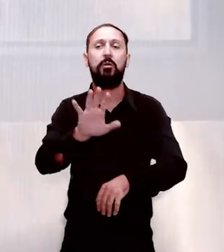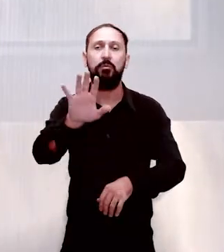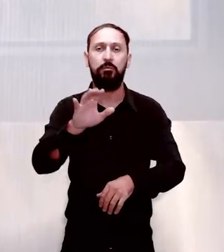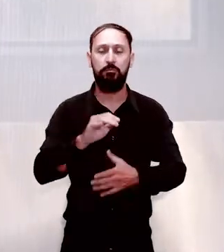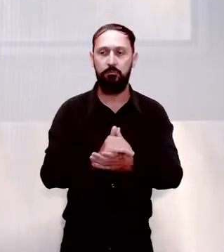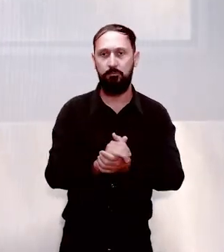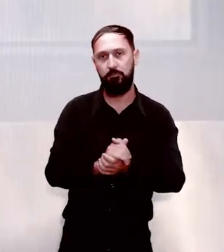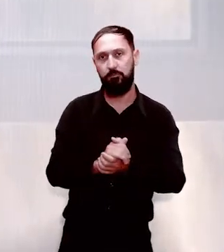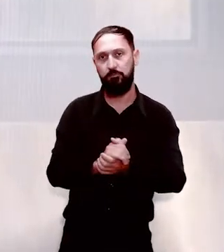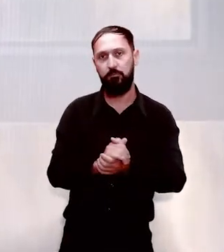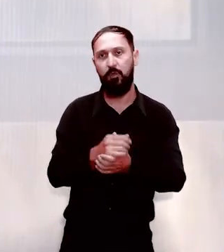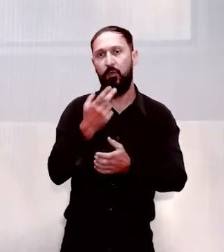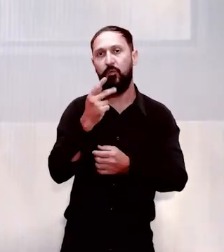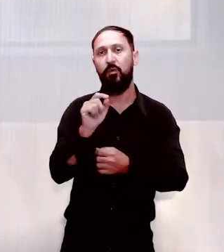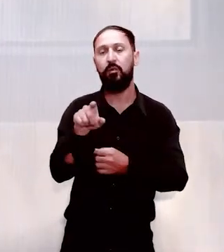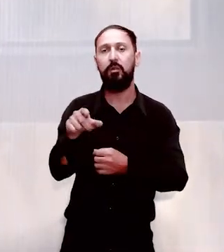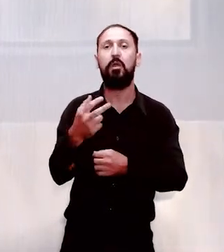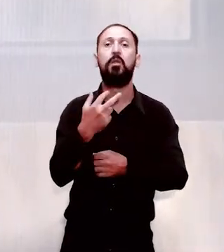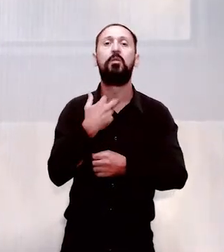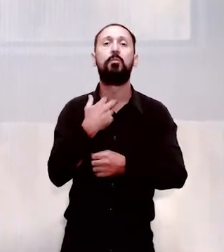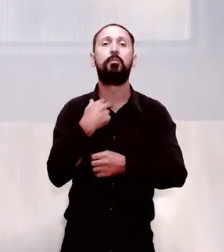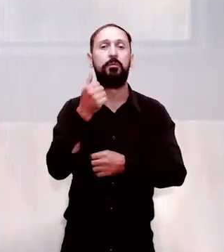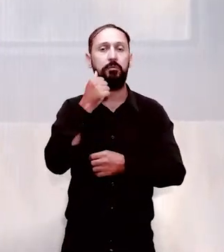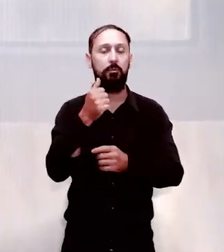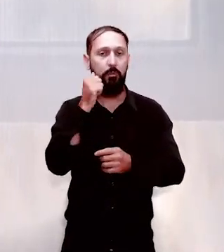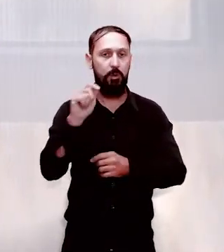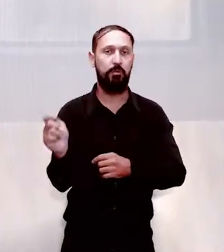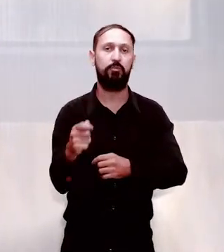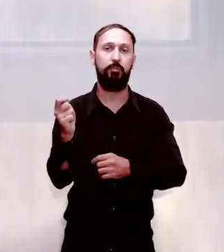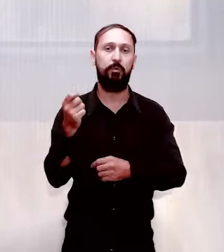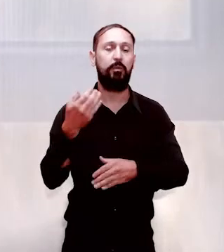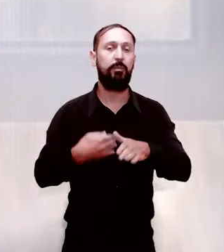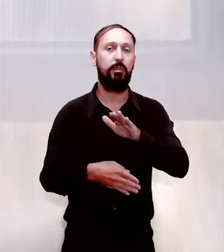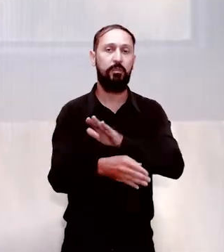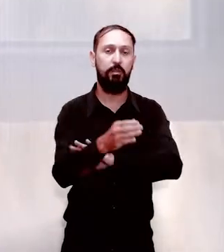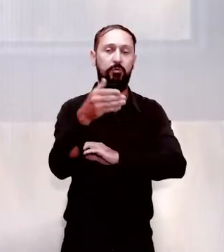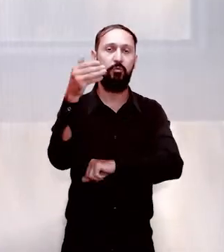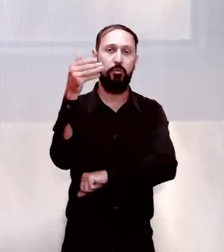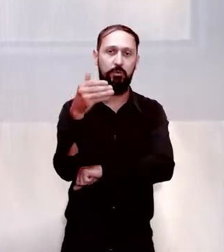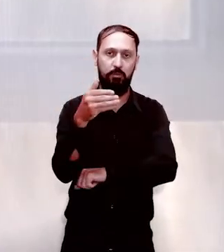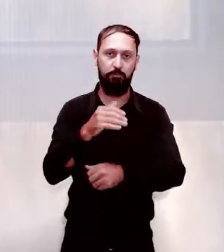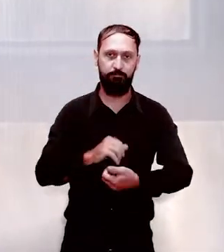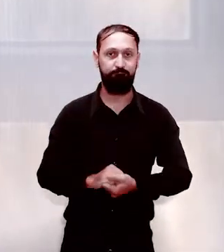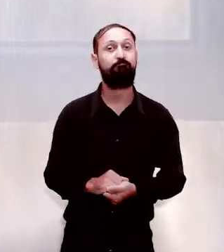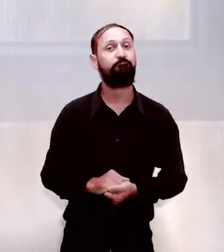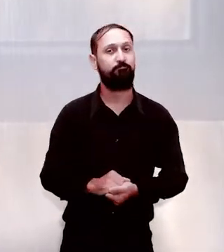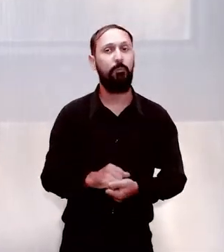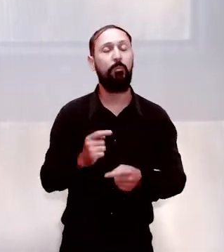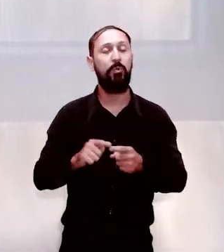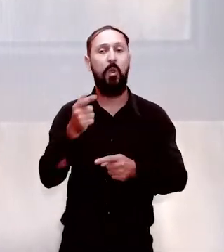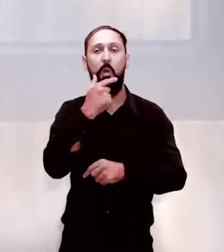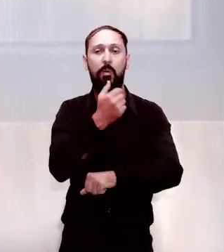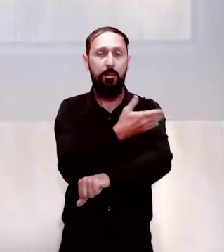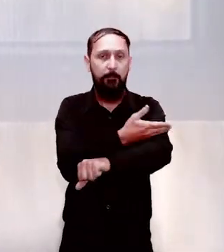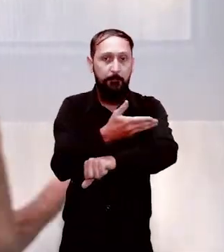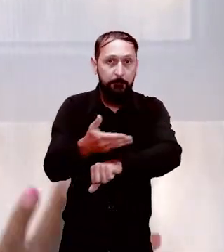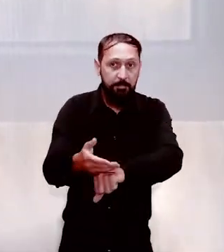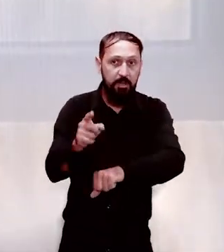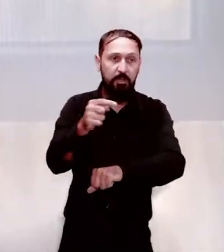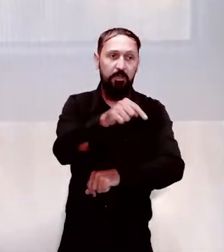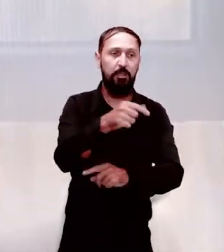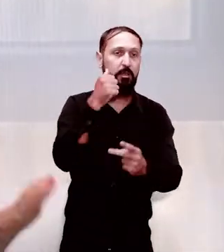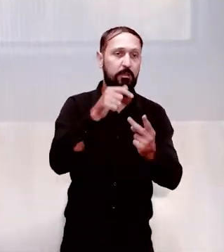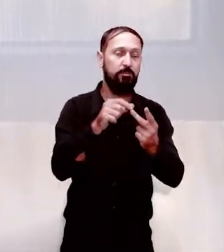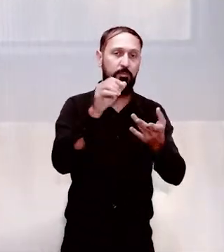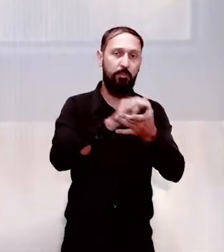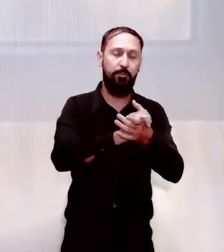recepção o abordou e disse que ele não podia levar a garota de programa para o hotel. Então, por ser um homem